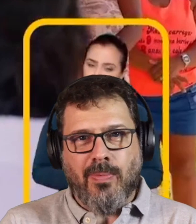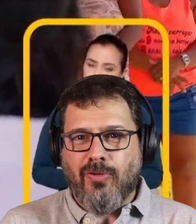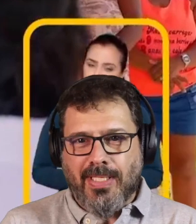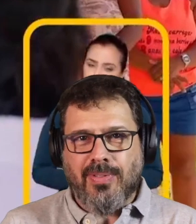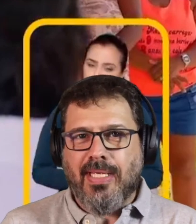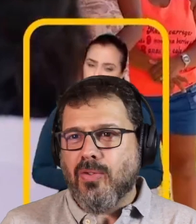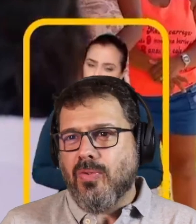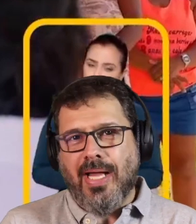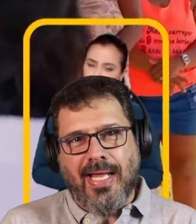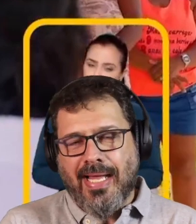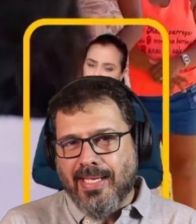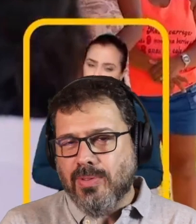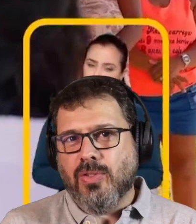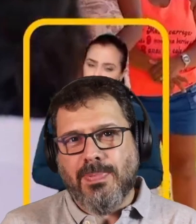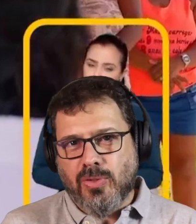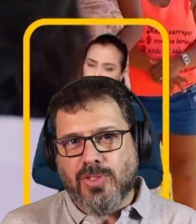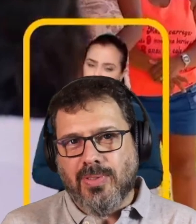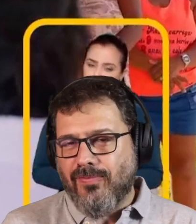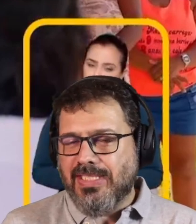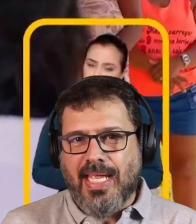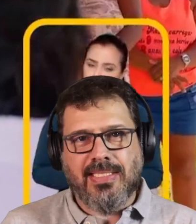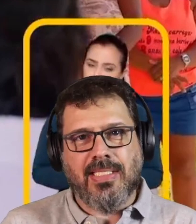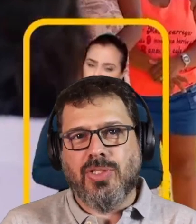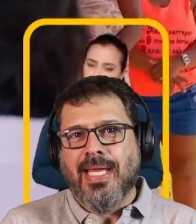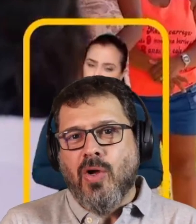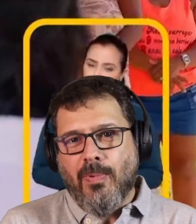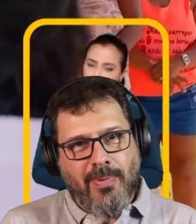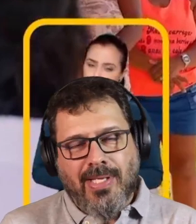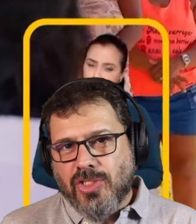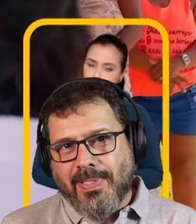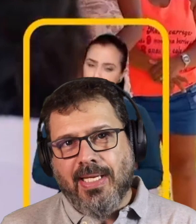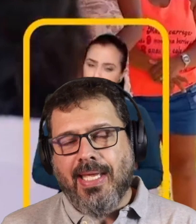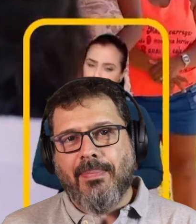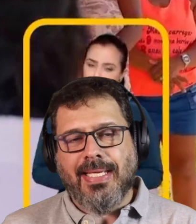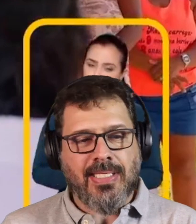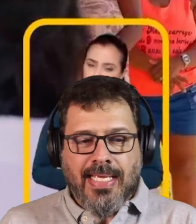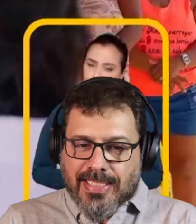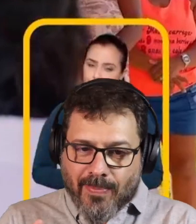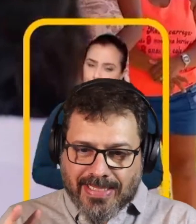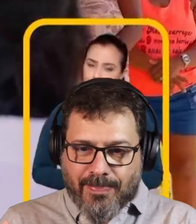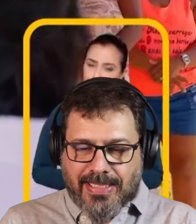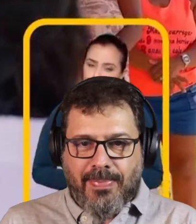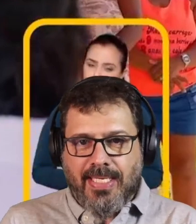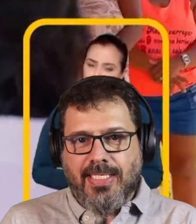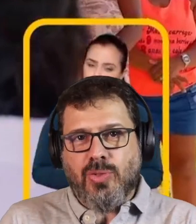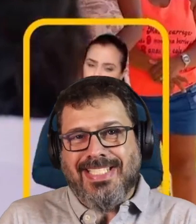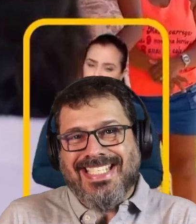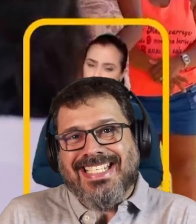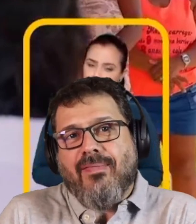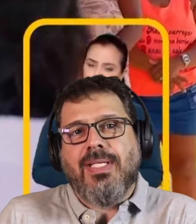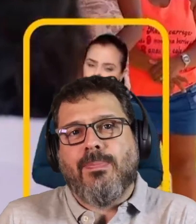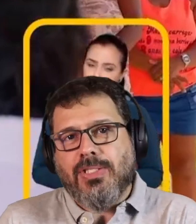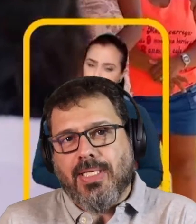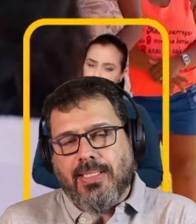o movimento negro, a inclusão de pessoas com deficiências, o movimento LGBTQIA+, você começa a perceber que isso